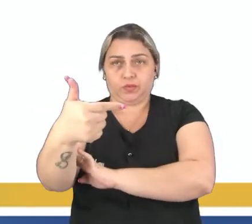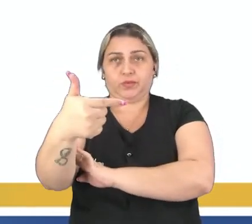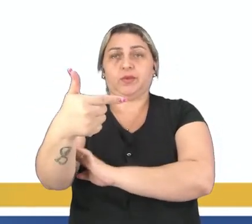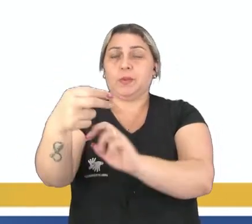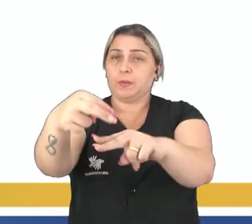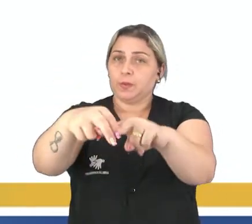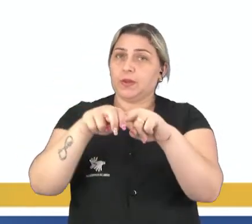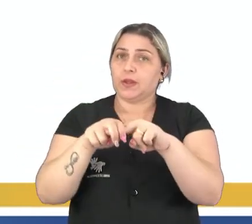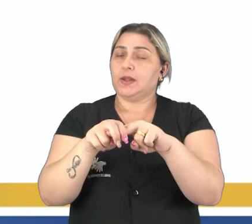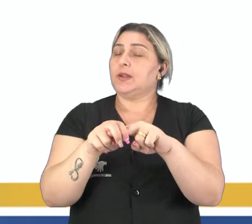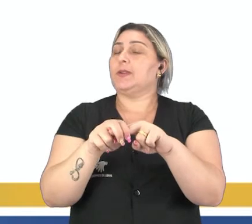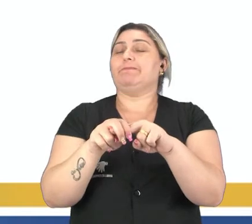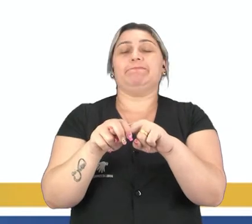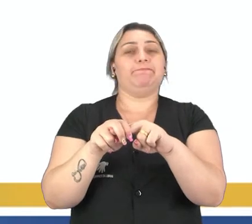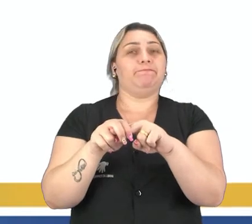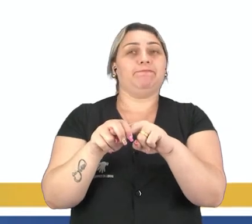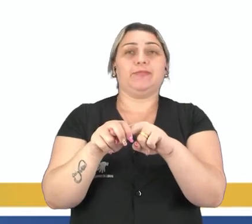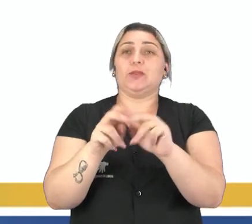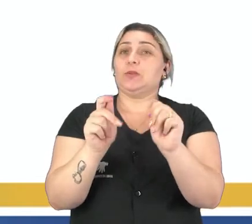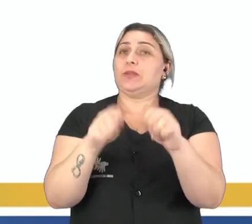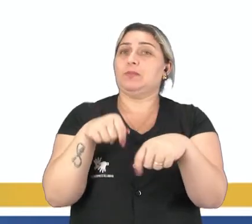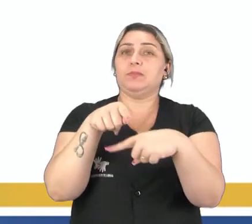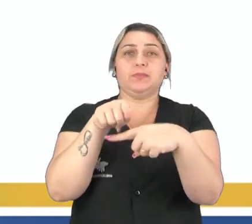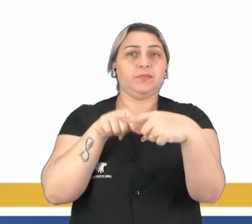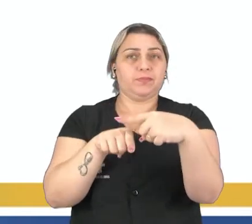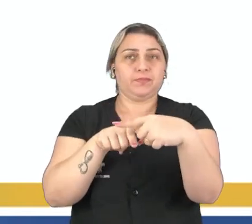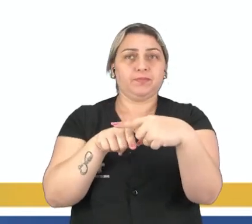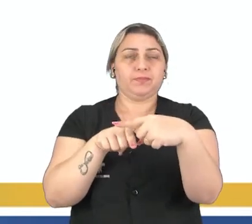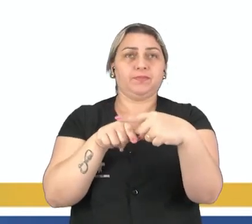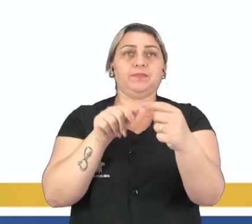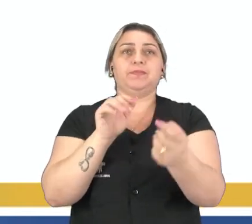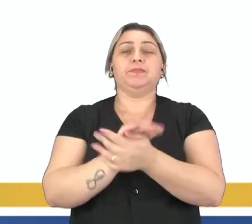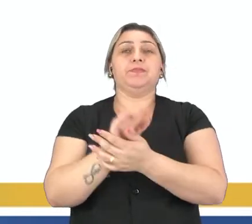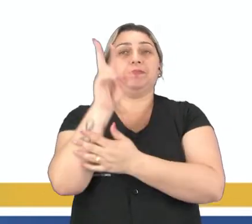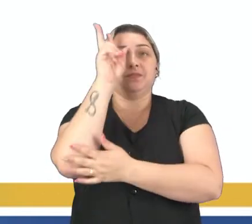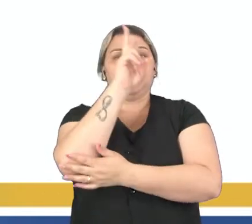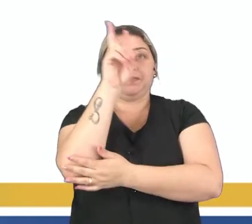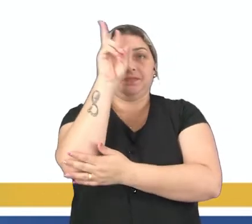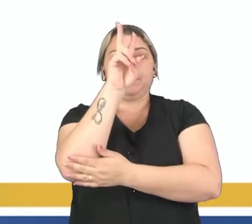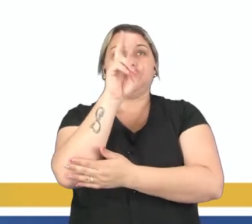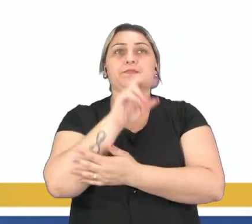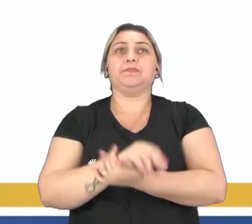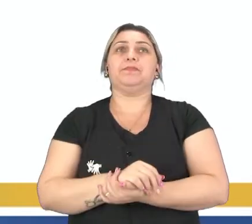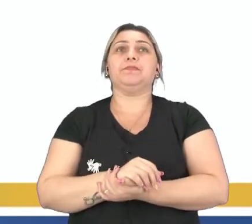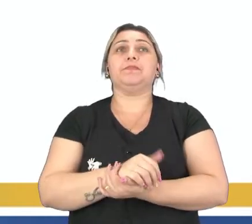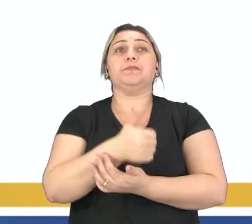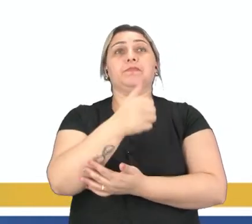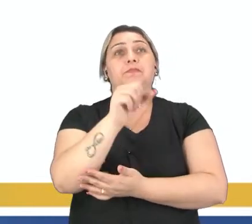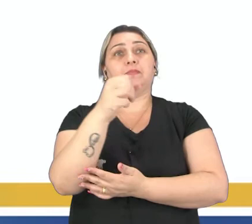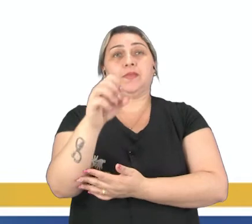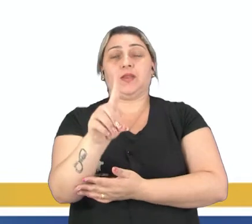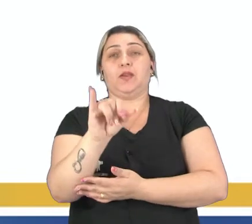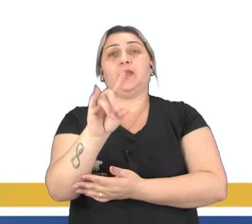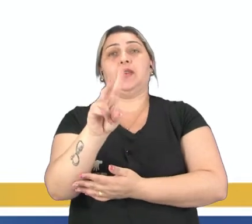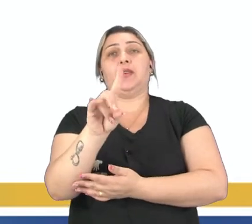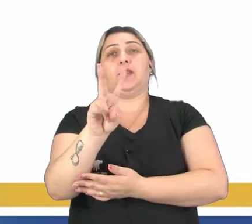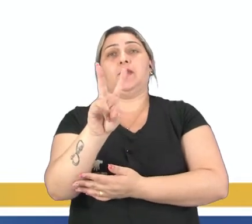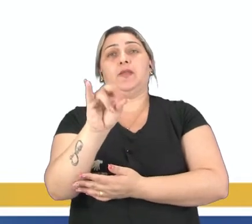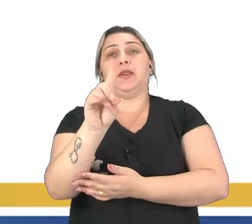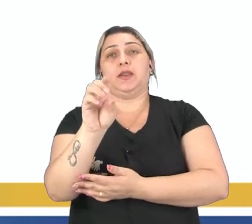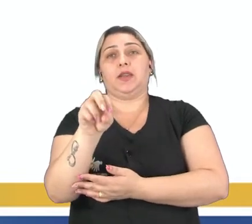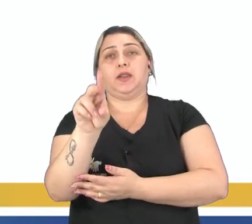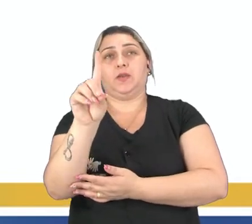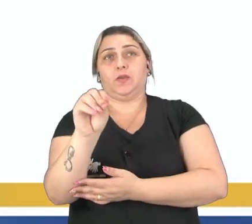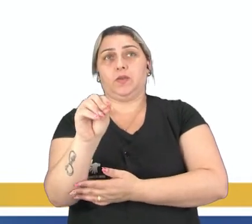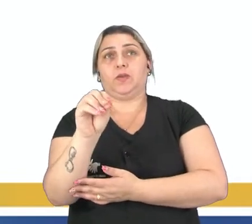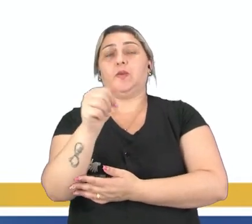12, portanto, o 12 não vai caber nenhuma vez dentro do 3. E lembrando, meu 183 é o que eu chamo